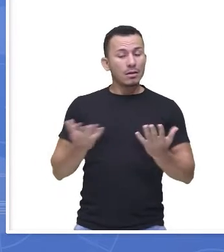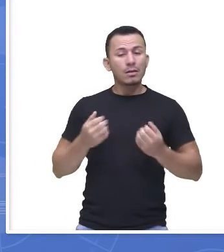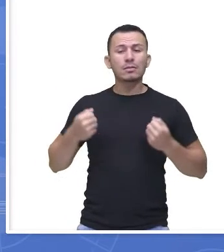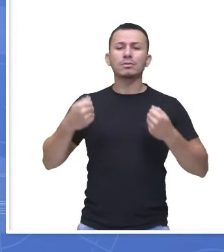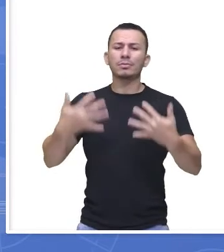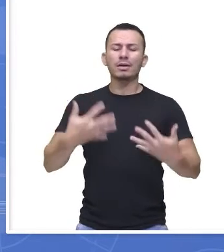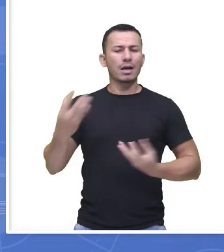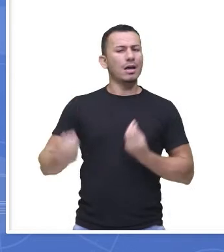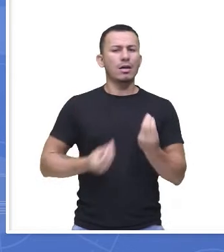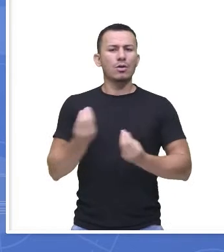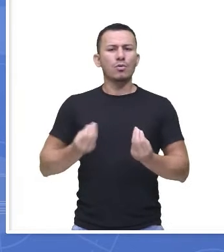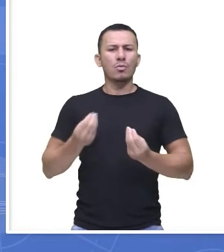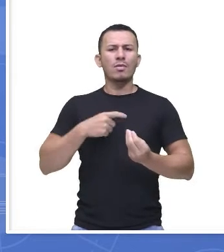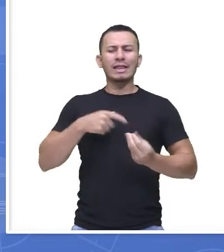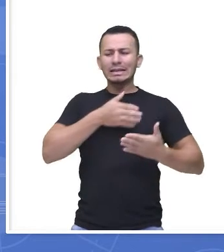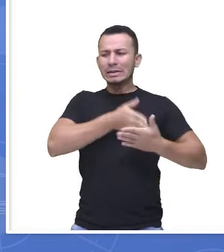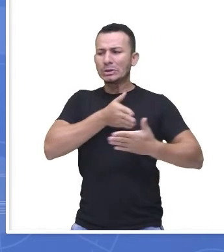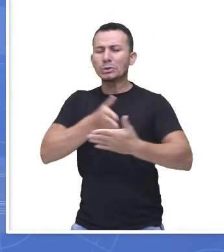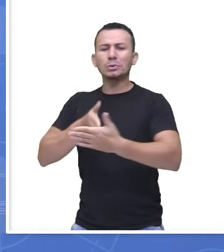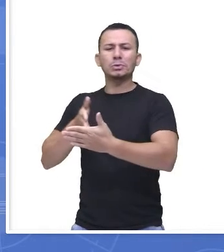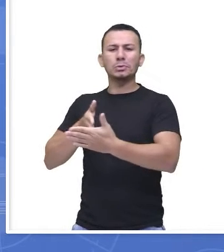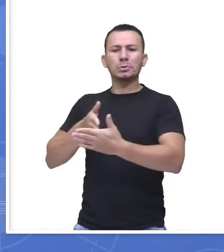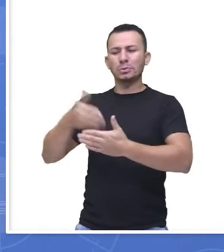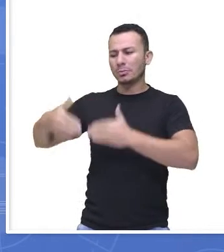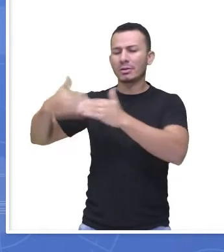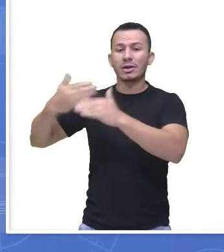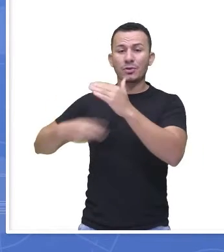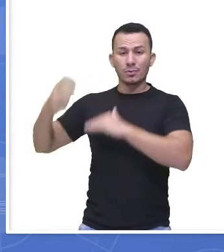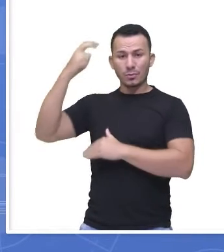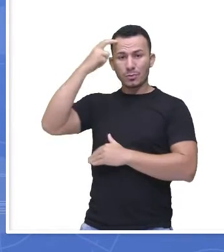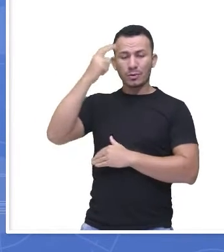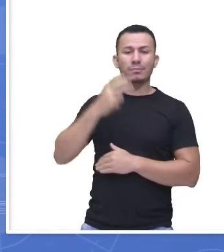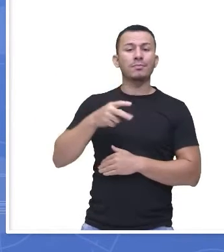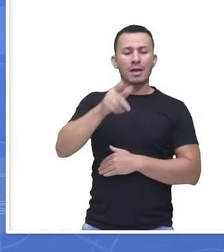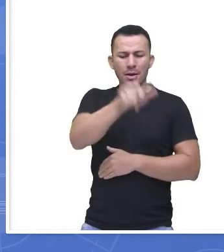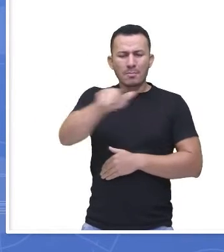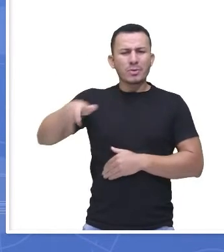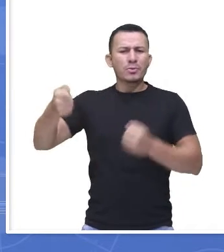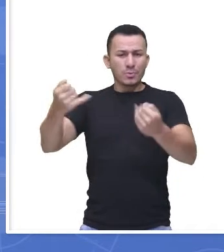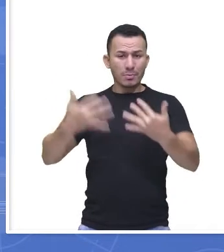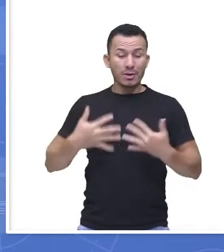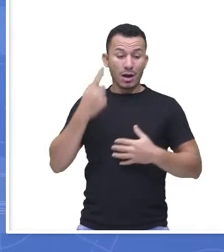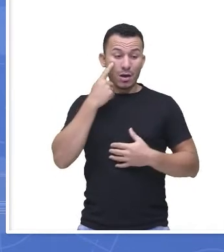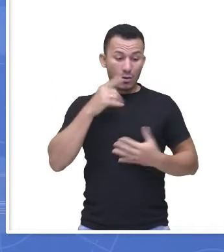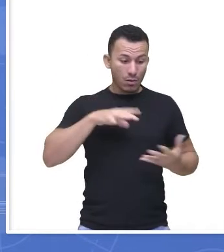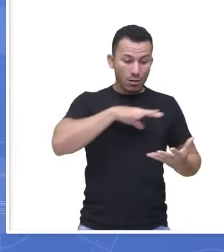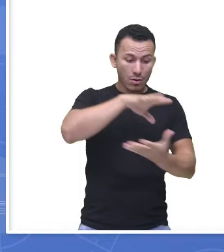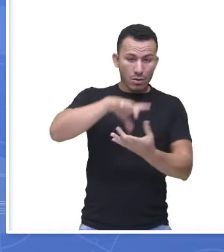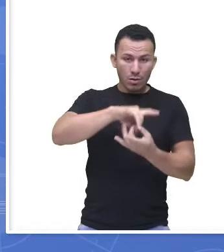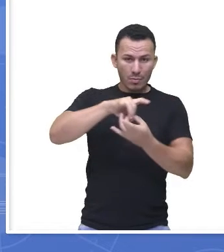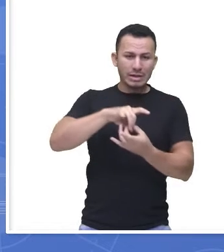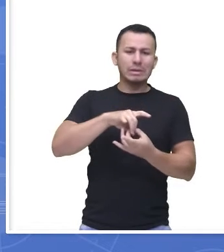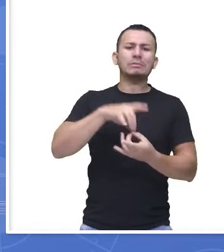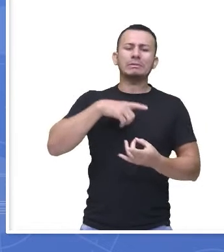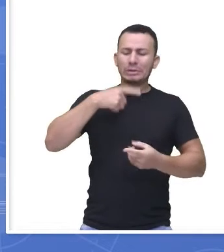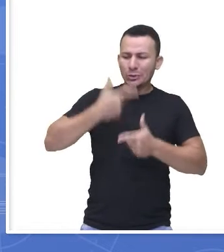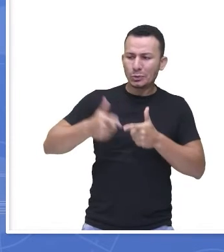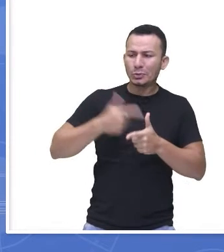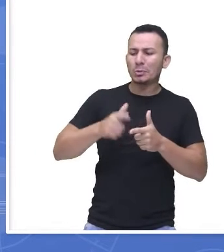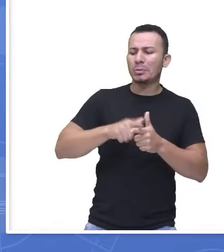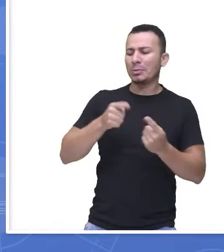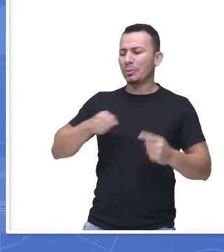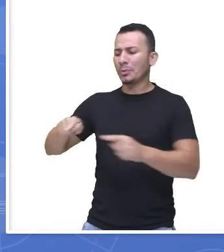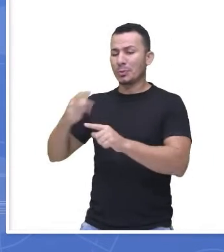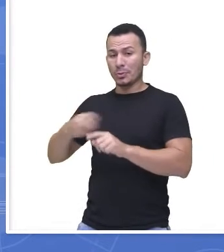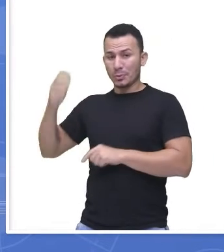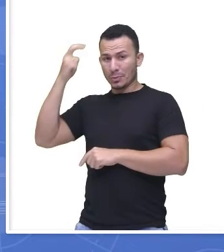isso vai interferir no processo da cultura. Muitas pessoas dizem assim, olha, a globalização ela vai interferir, né, nas culturas,